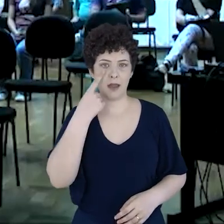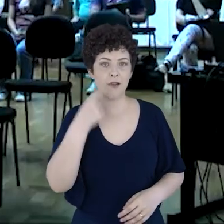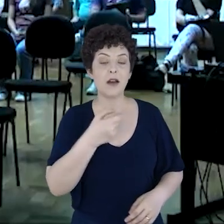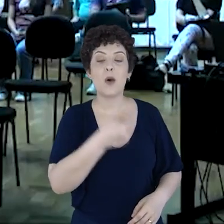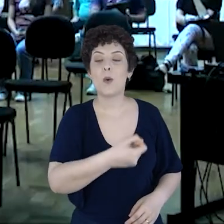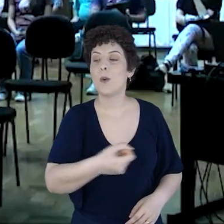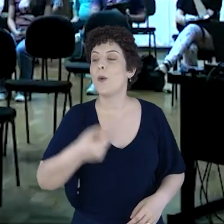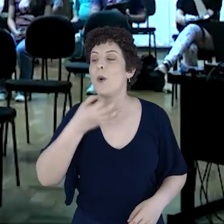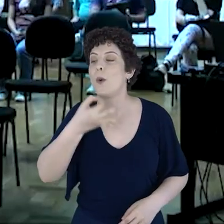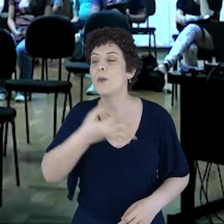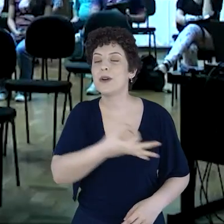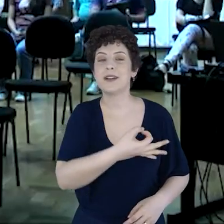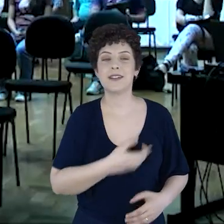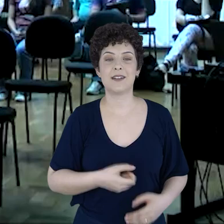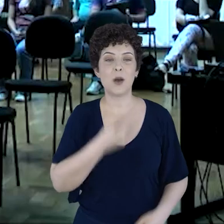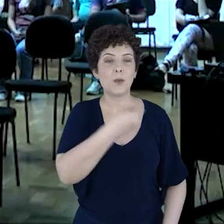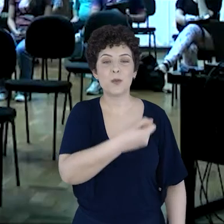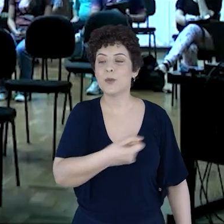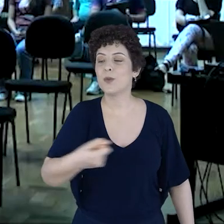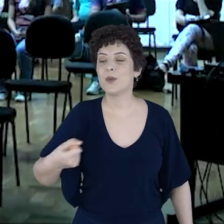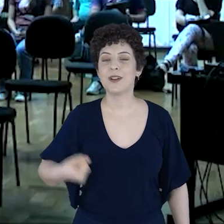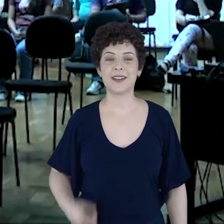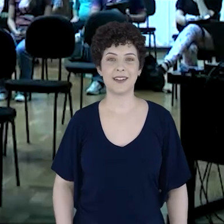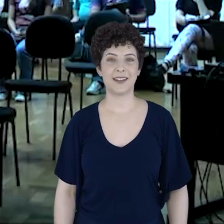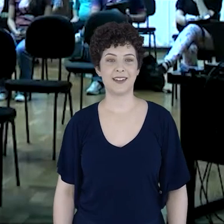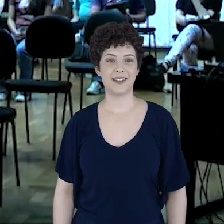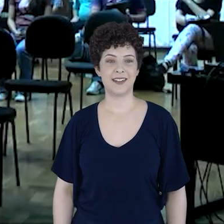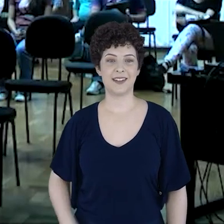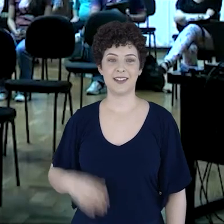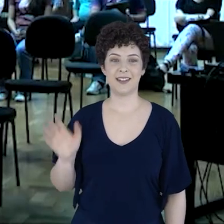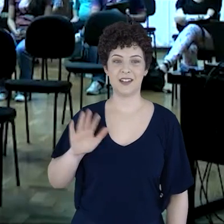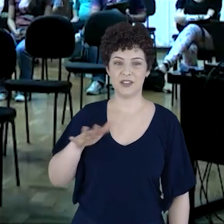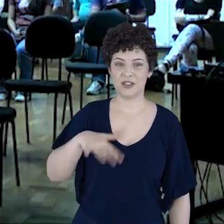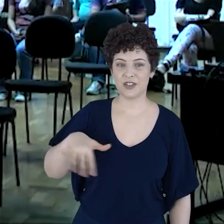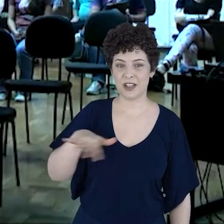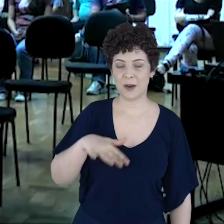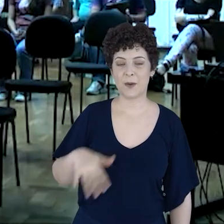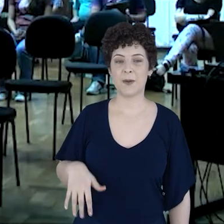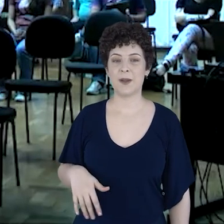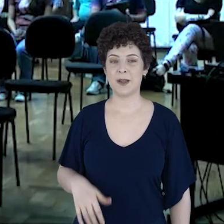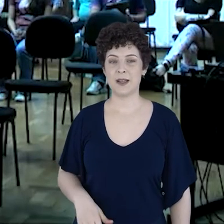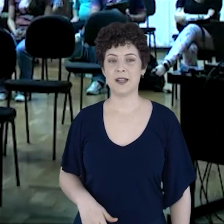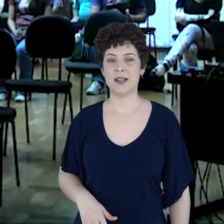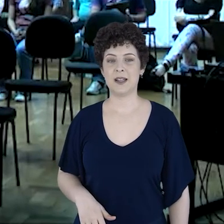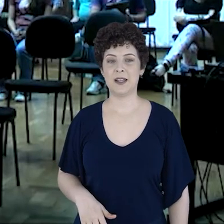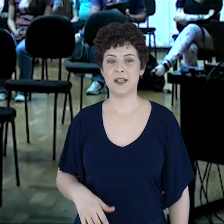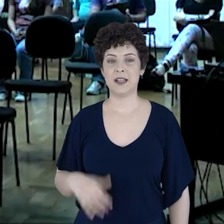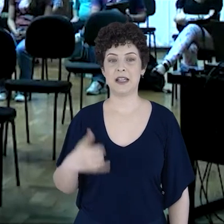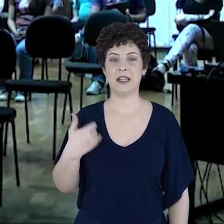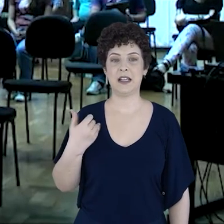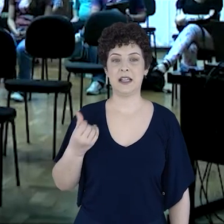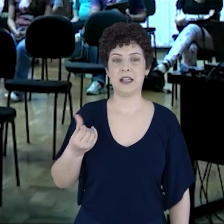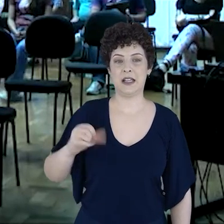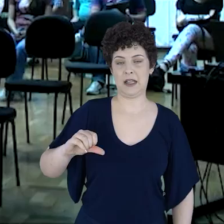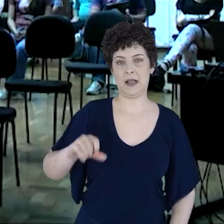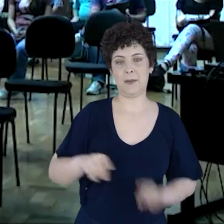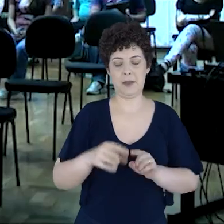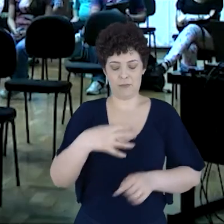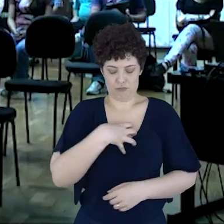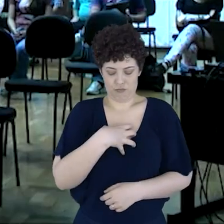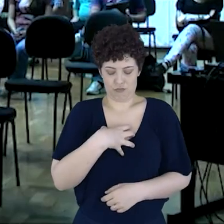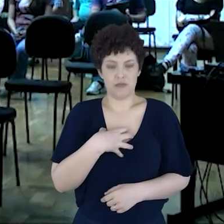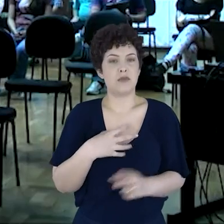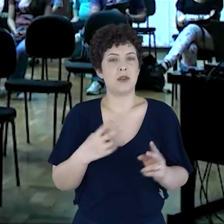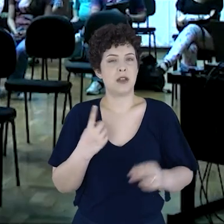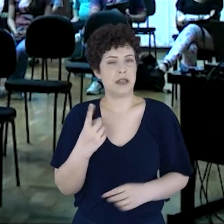Pode falar, Geraldo. Conservatório de Tatuí. Tira um pouco a máscara. O meu nome é Geraldo, Léo, né? Eu tenho 69, mas tenho